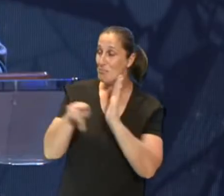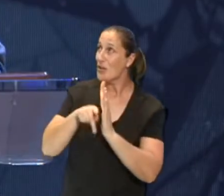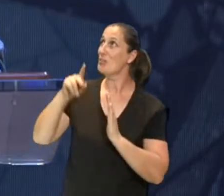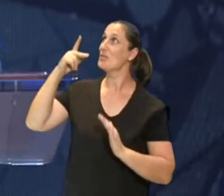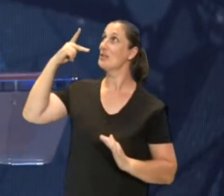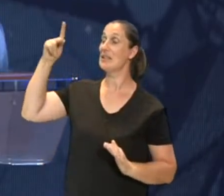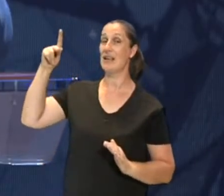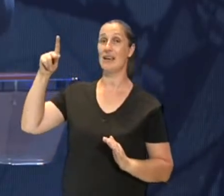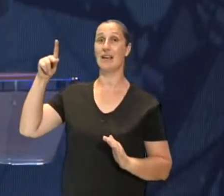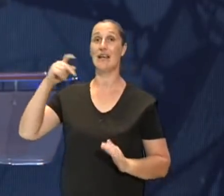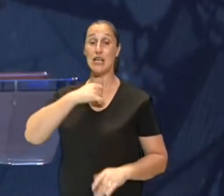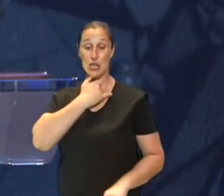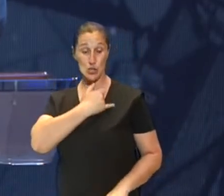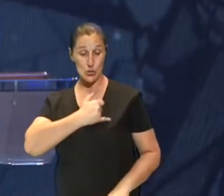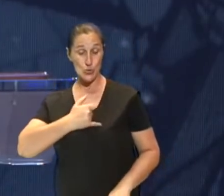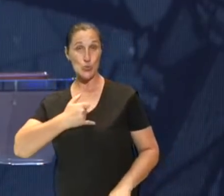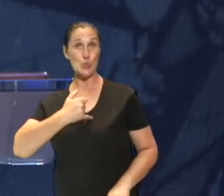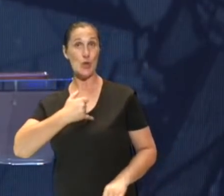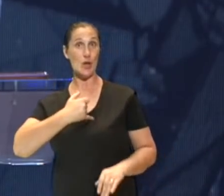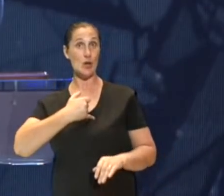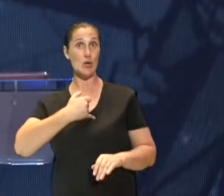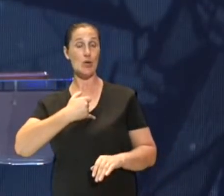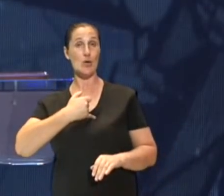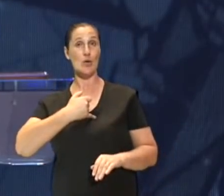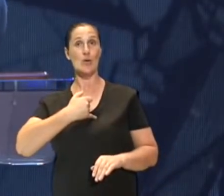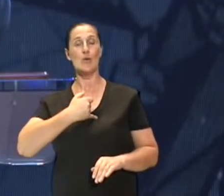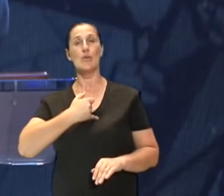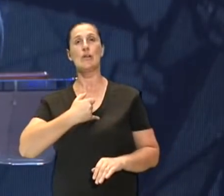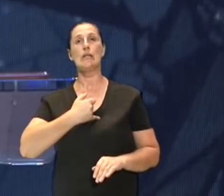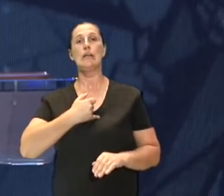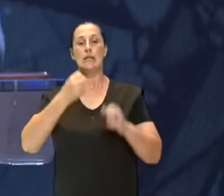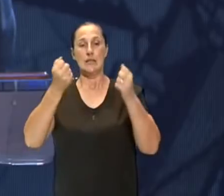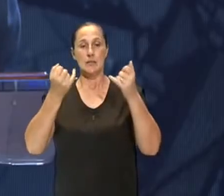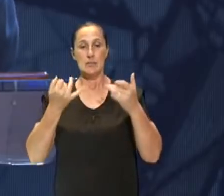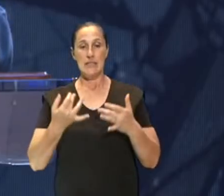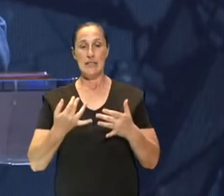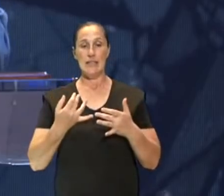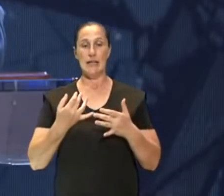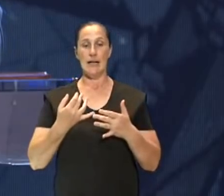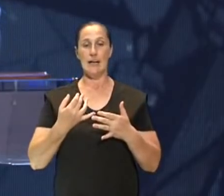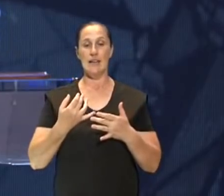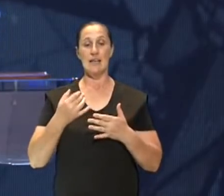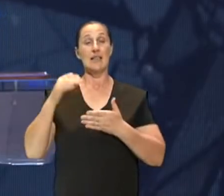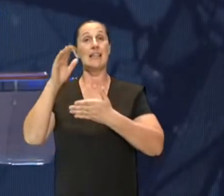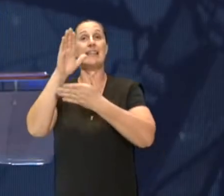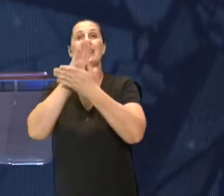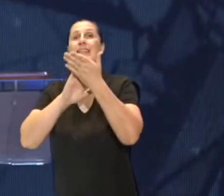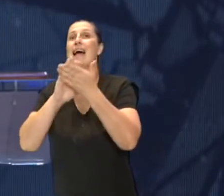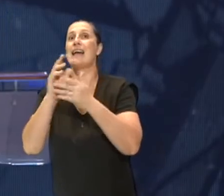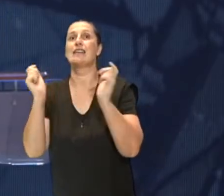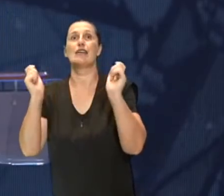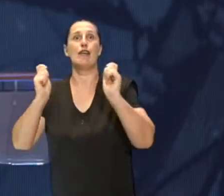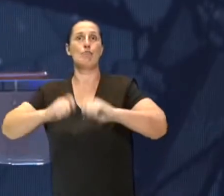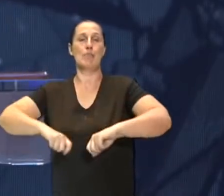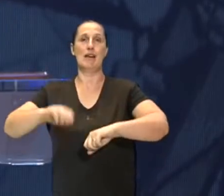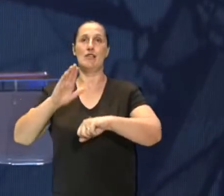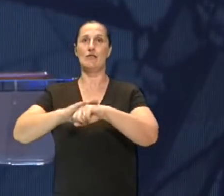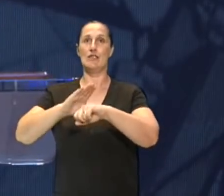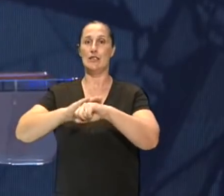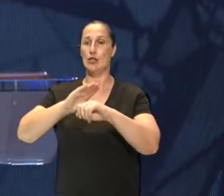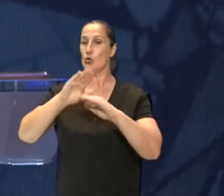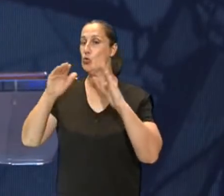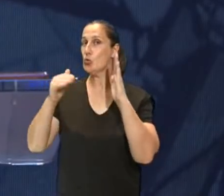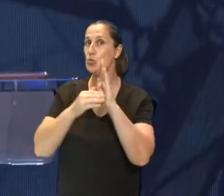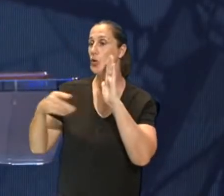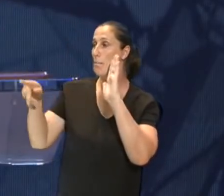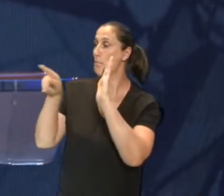de João, que sem ele nós nada podemos fazer. Tudo vem dele,